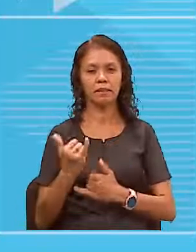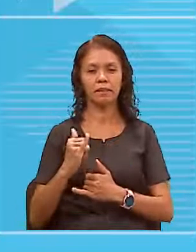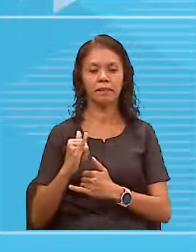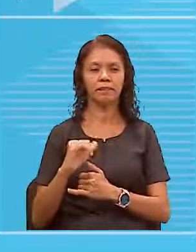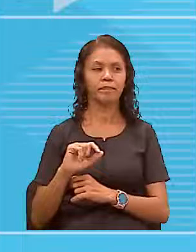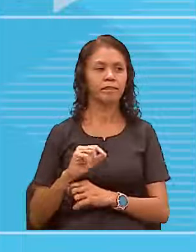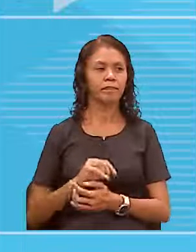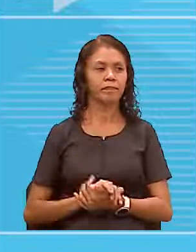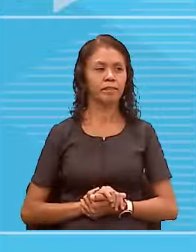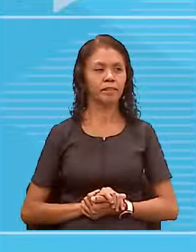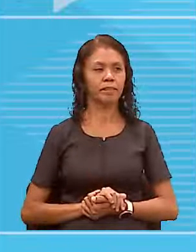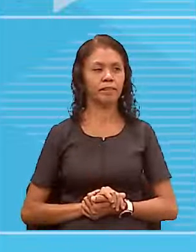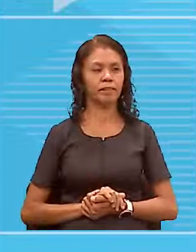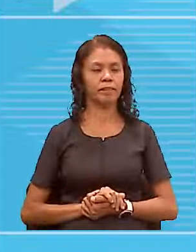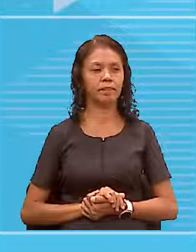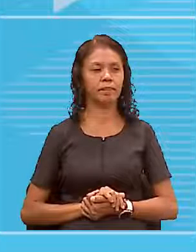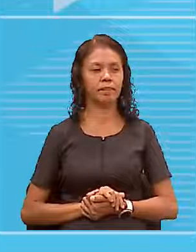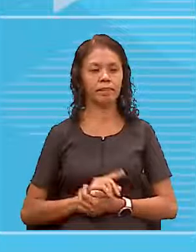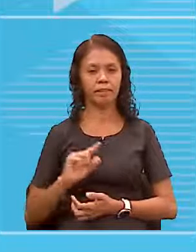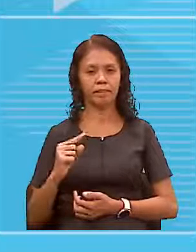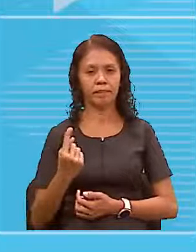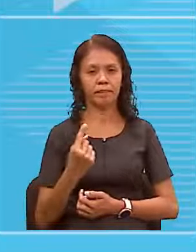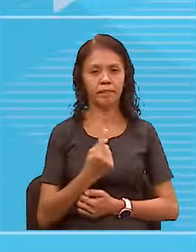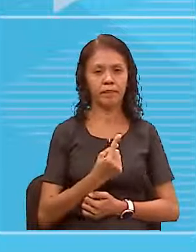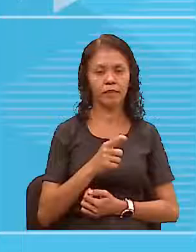cada um tem uma forma